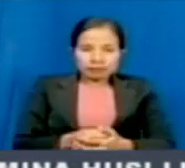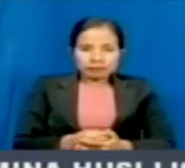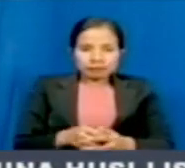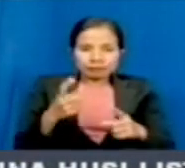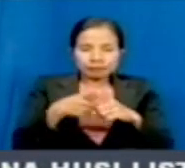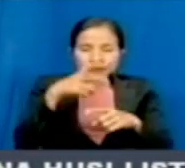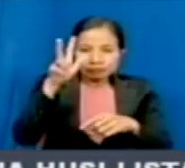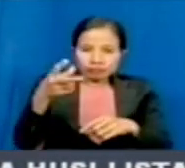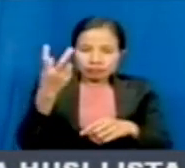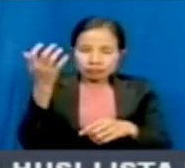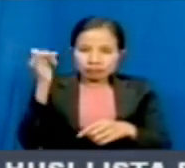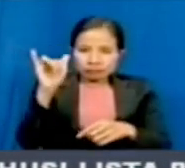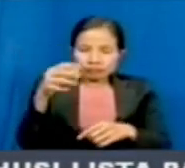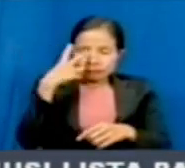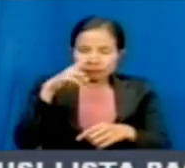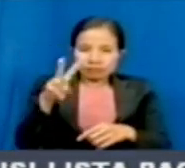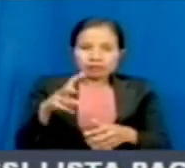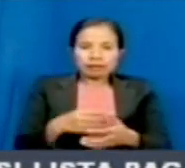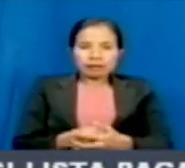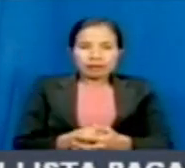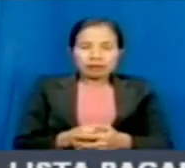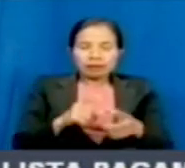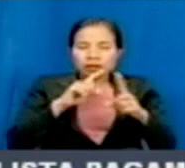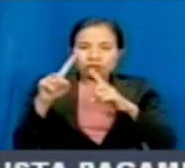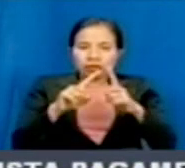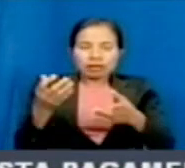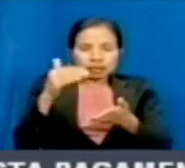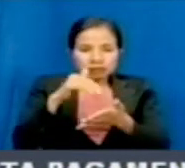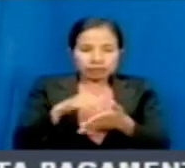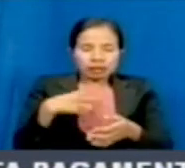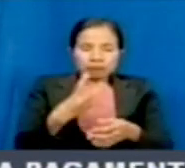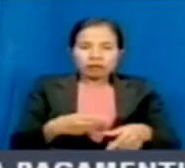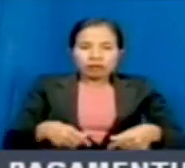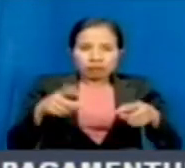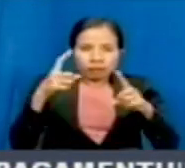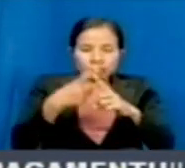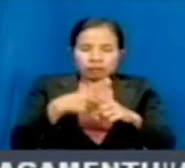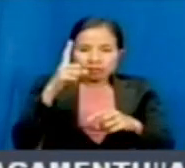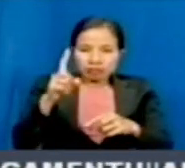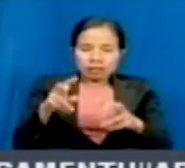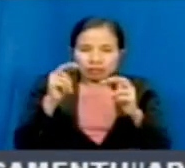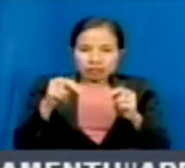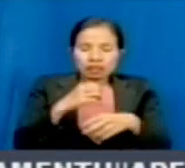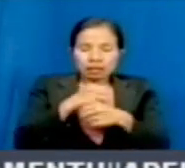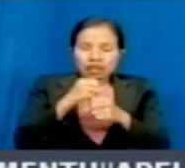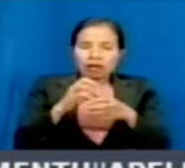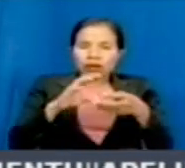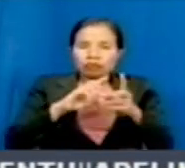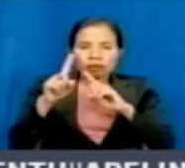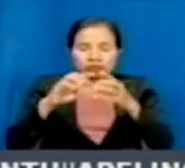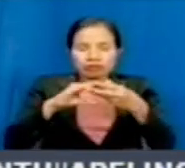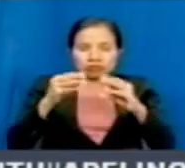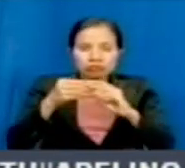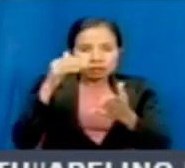fulantolo para ser haré, para depois bel contesta. Se contesta mais, mas a forma é fula e de ter tem que haver contestação para a gente